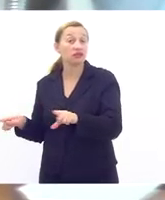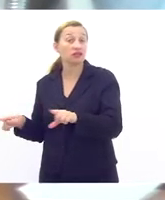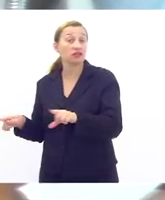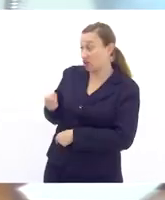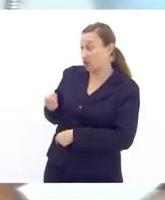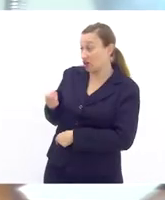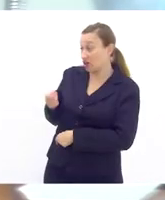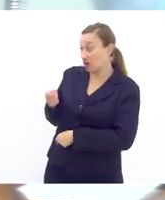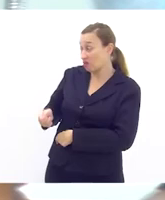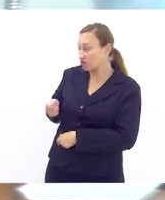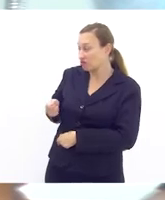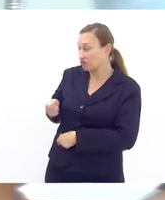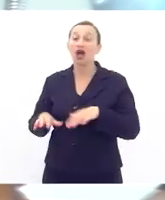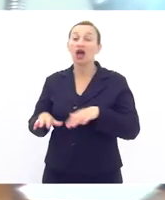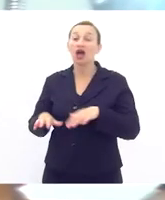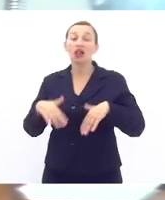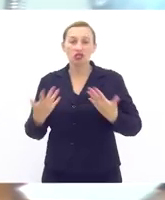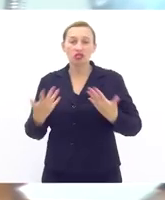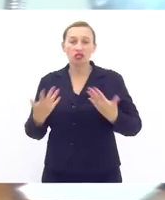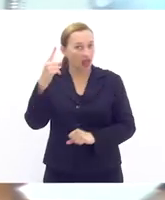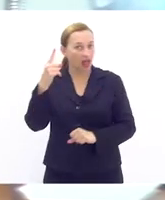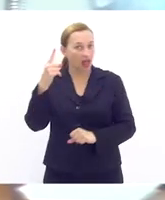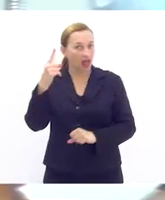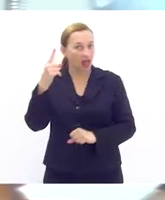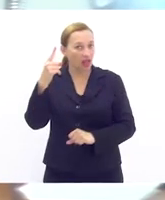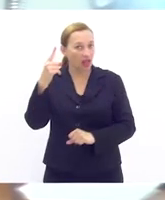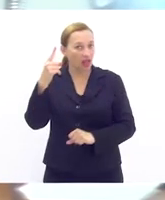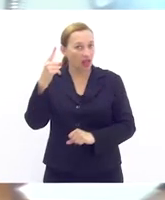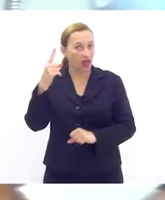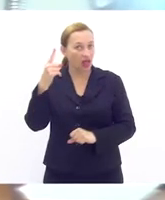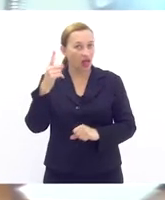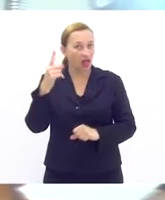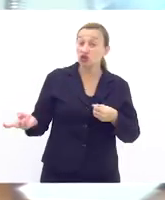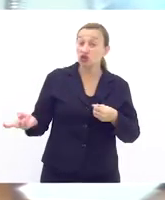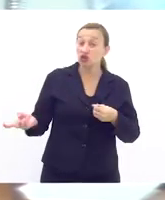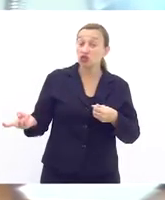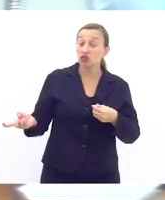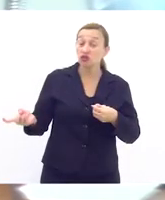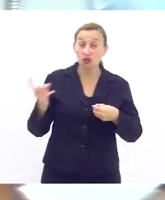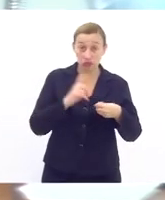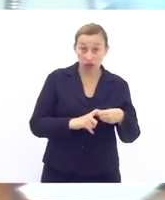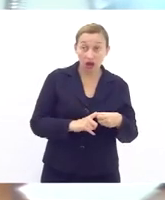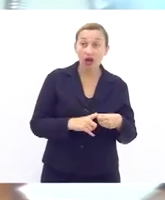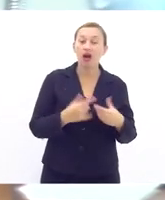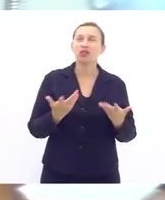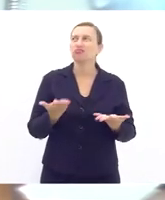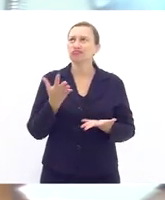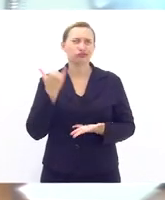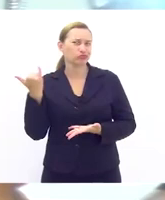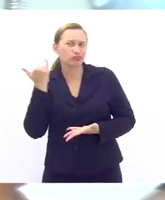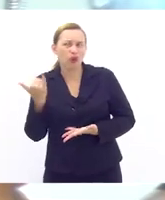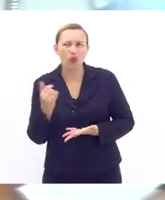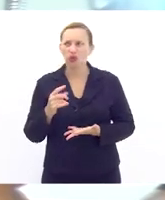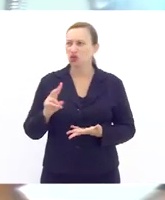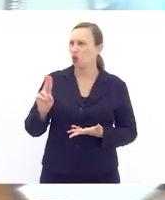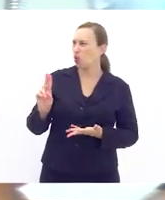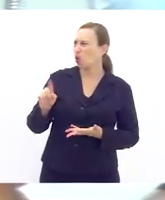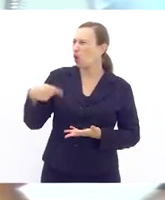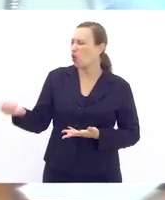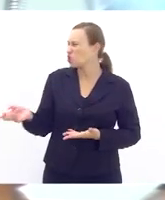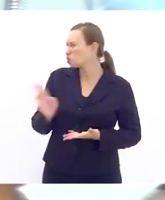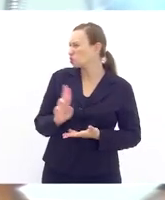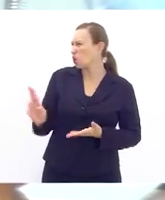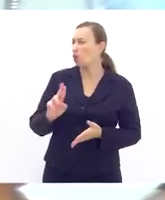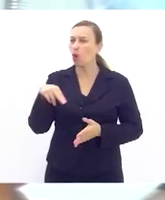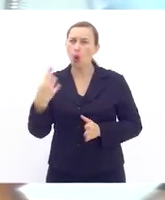e obrigação de fazer então a gente poderia fica aqui a ideia retomar não importa quanto nome outro modelo